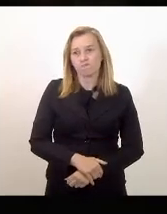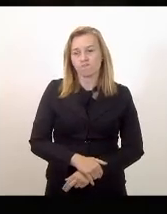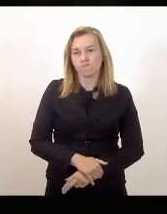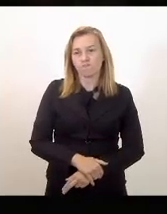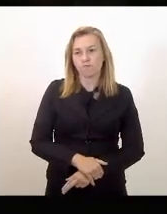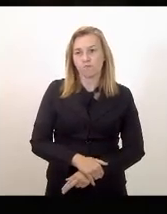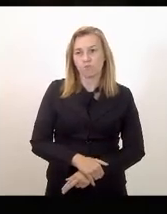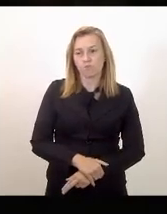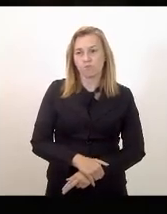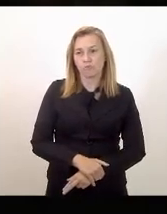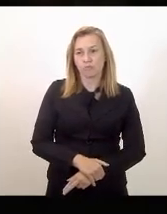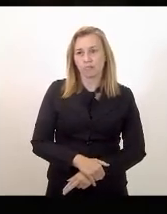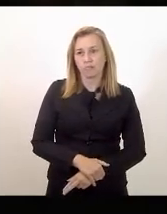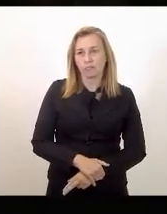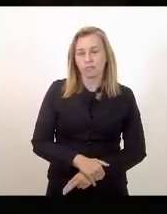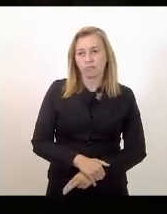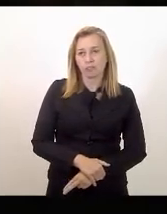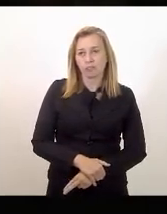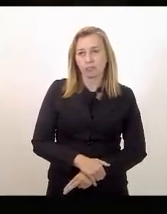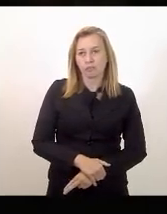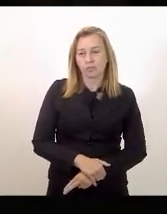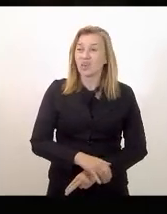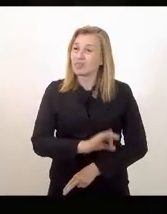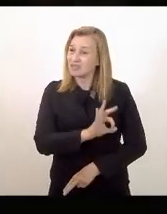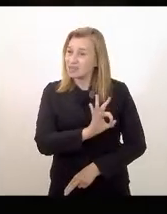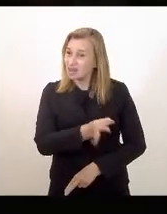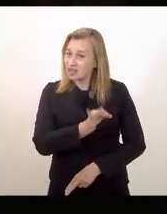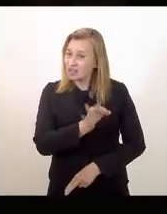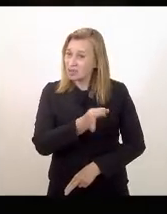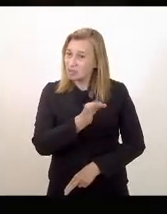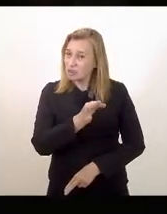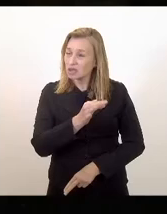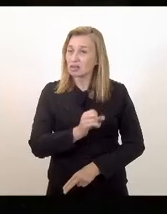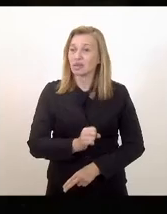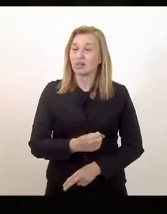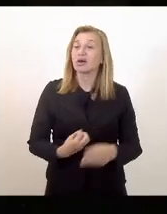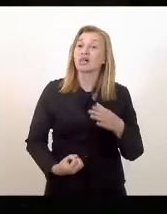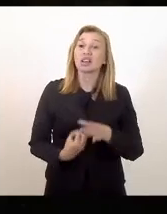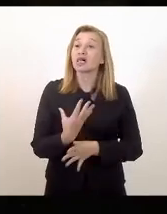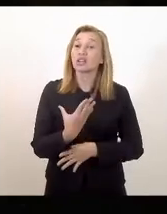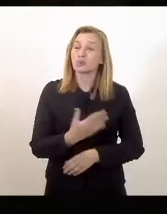que seja, está exatamente criando